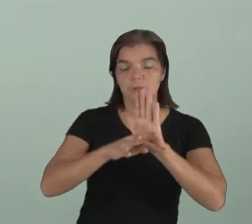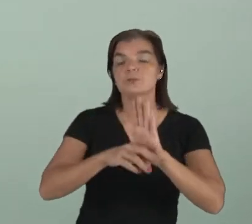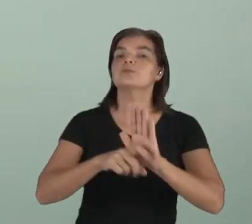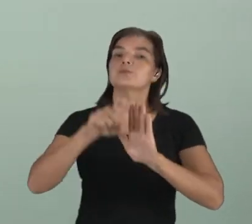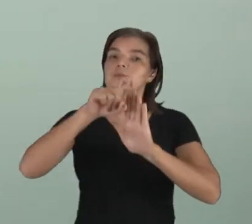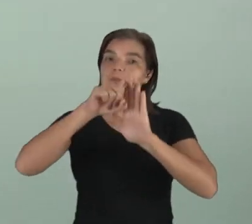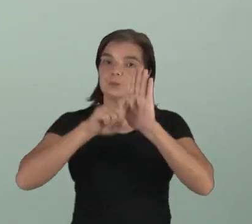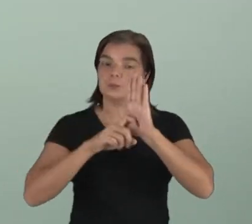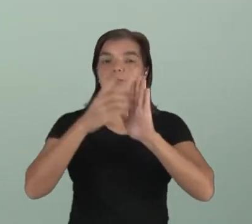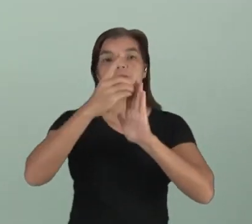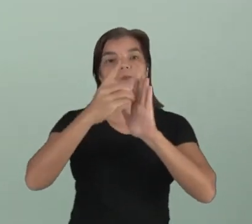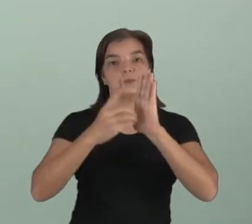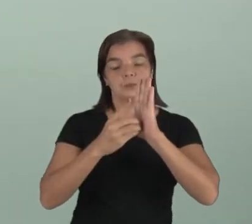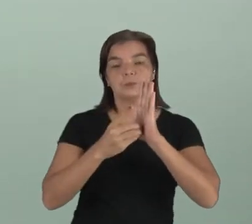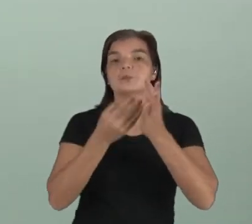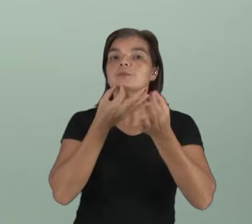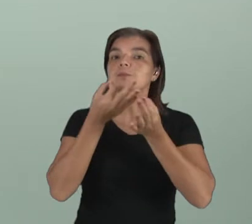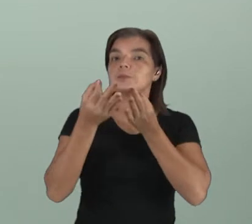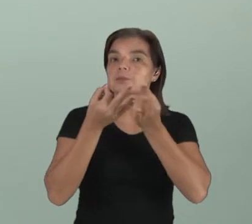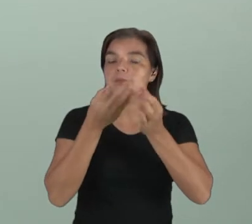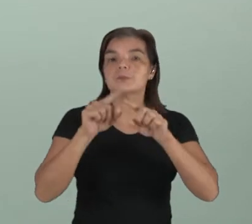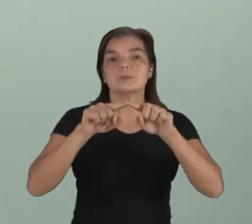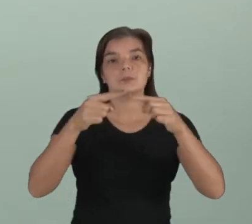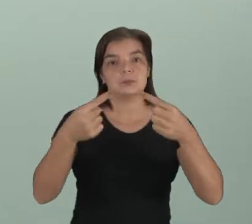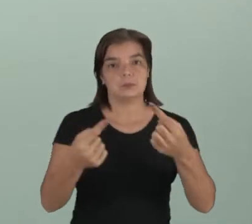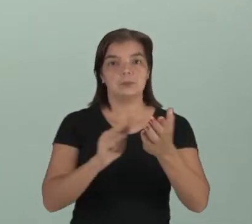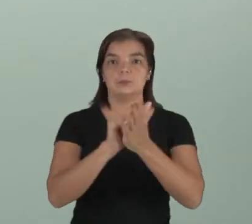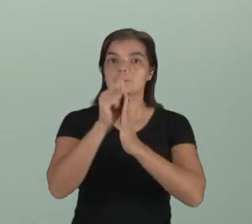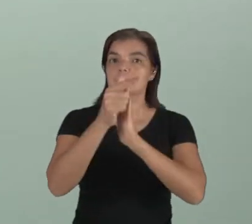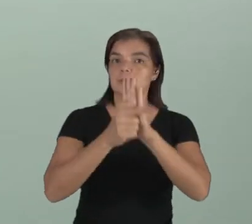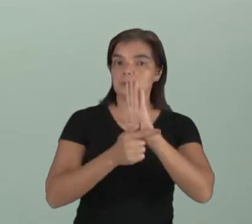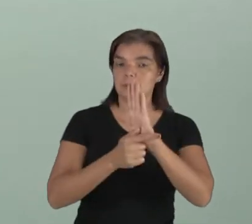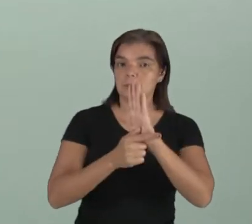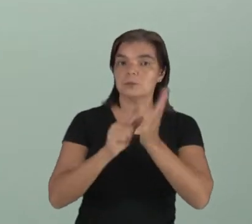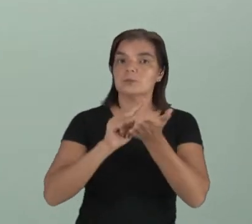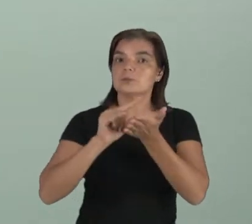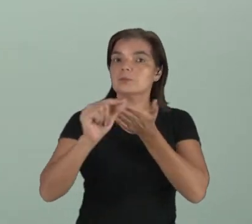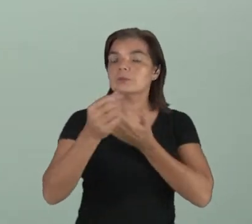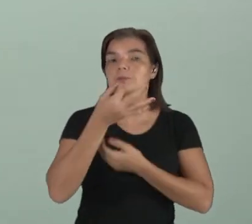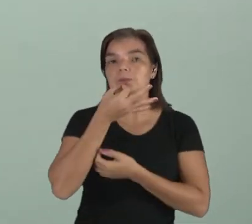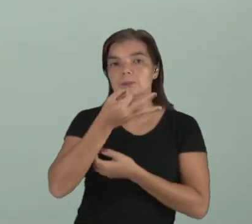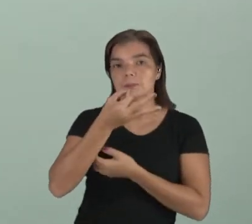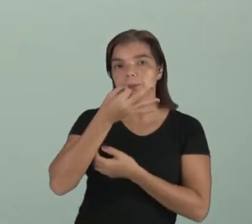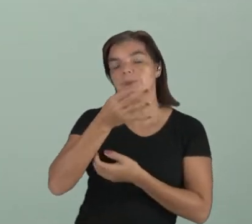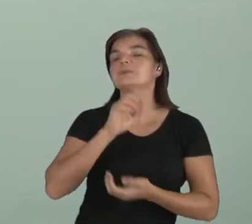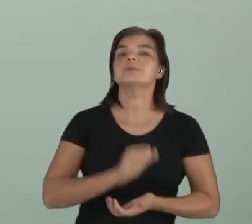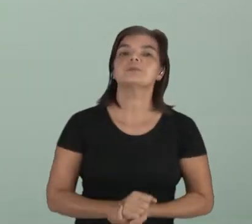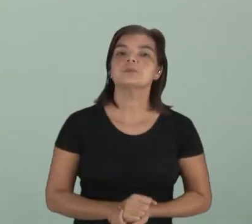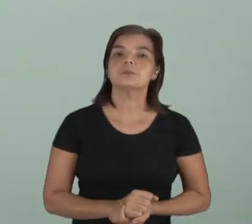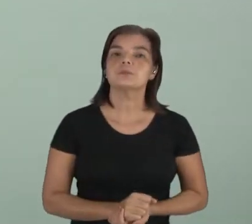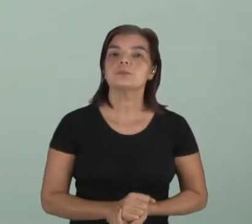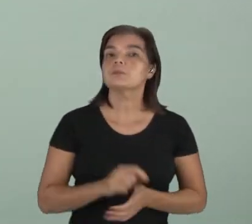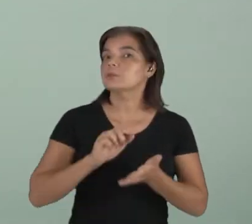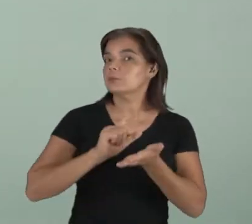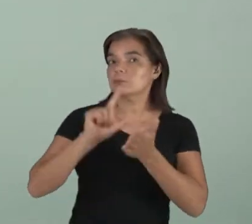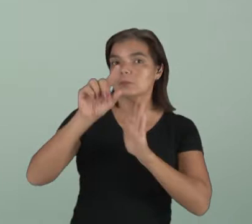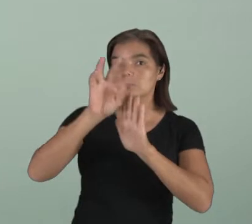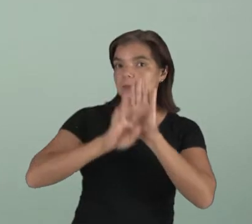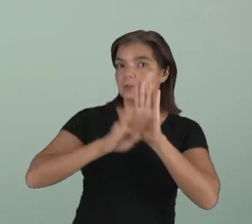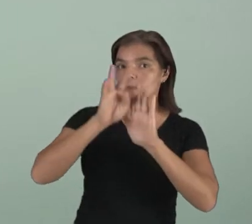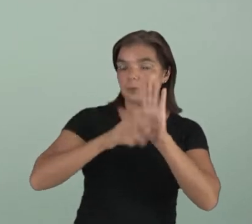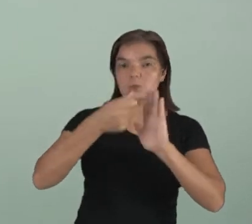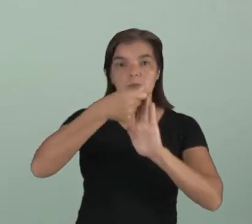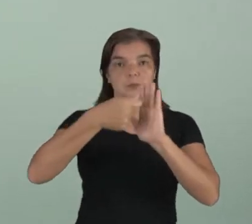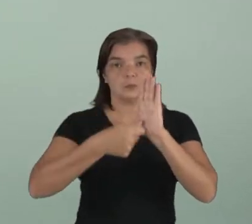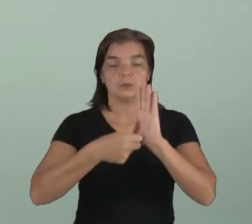dissertativo argumentativo, mas do gênero artigo de opinião, tá? E não do texto da